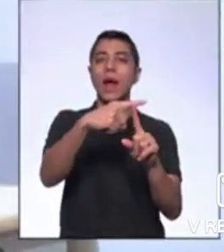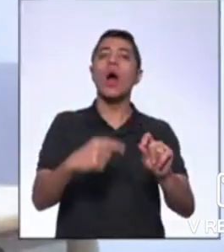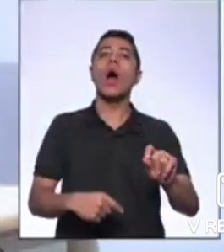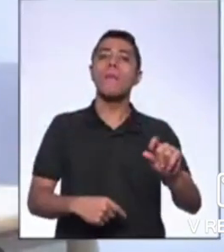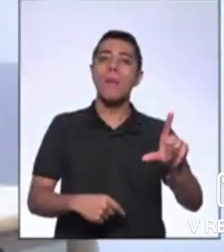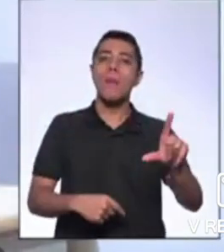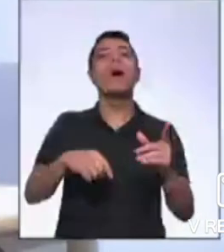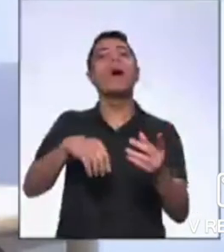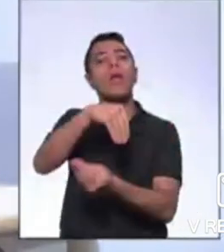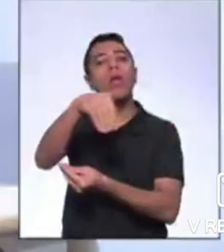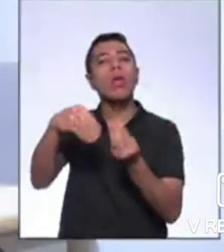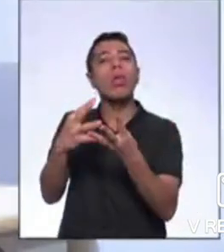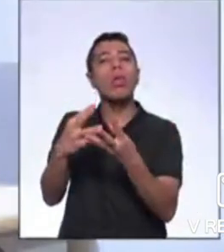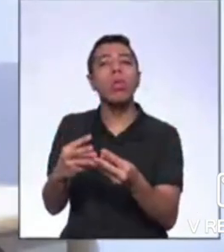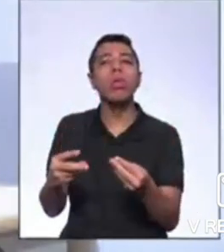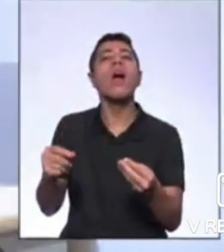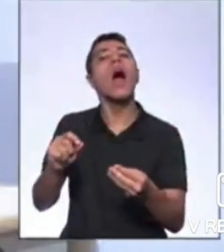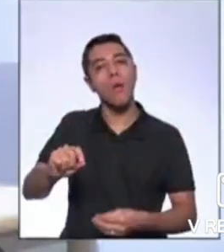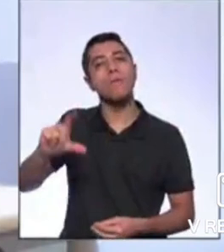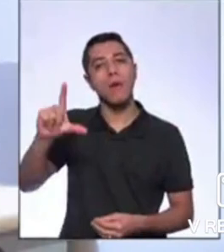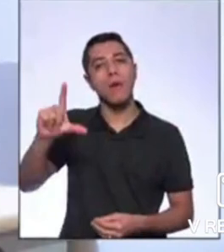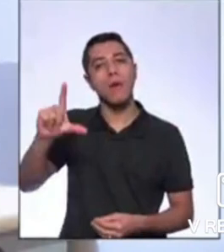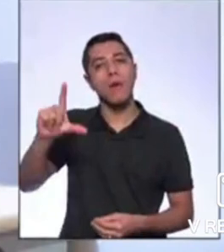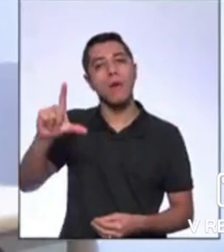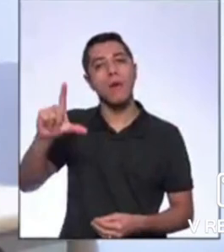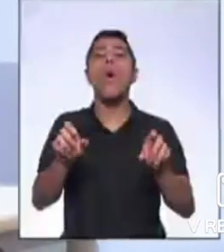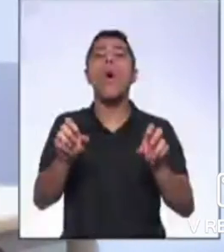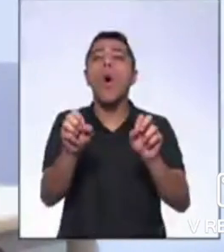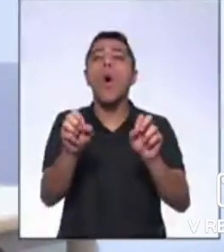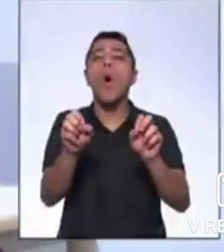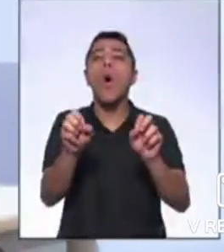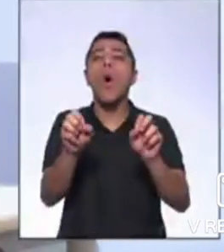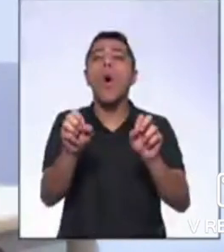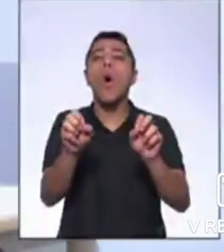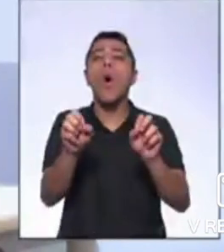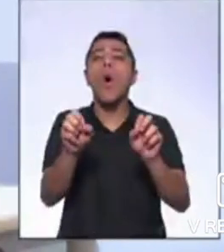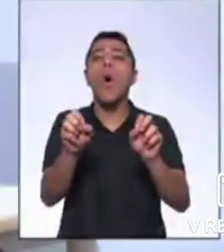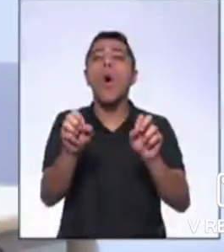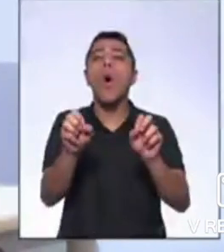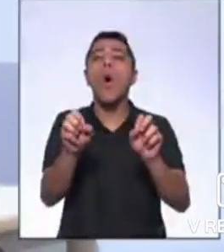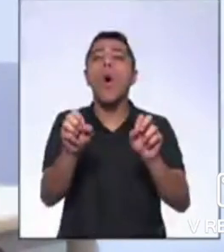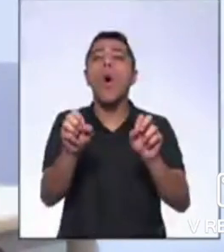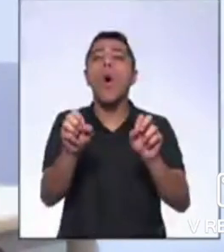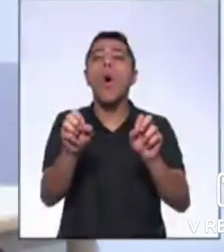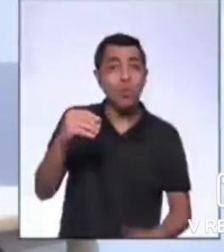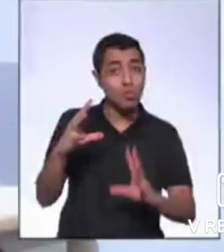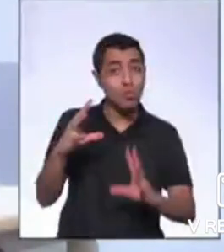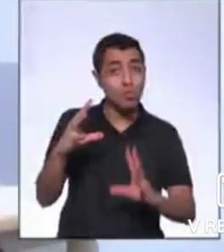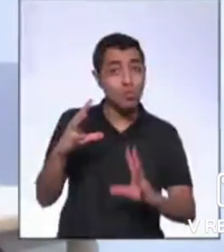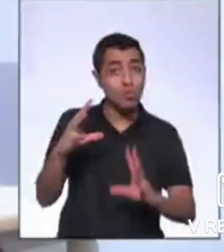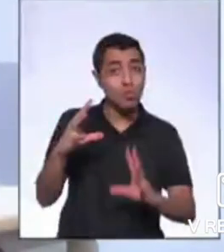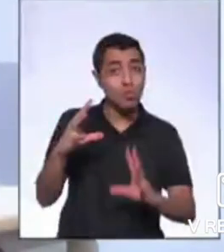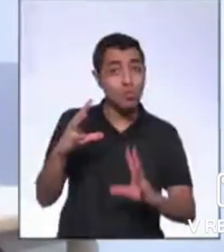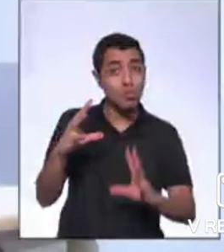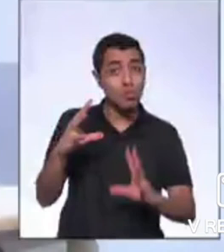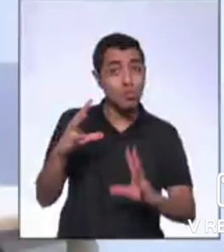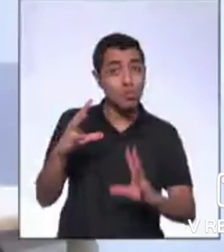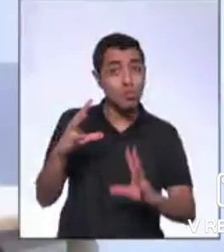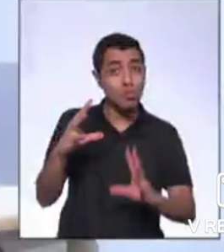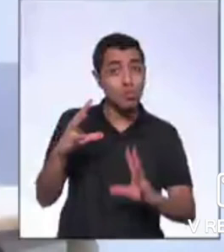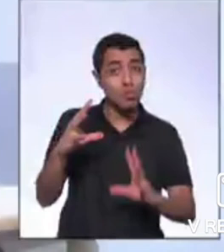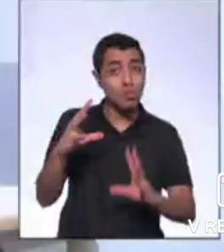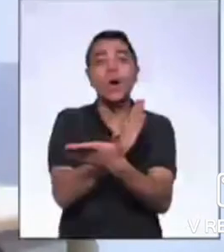elevação da temperatura. Perfeito, correto. Mas nem todos os sais têm esse perfil, então toma cuidado. Então, quando eu for analisar um gráfico,